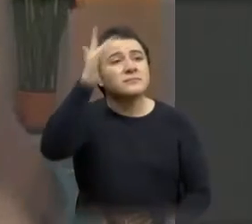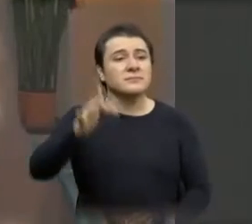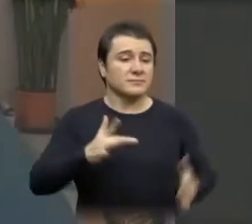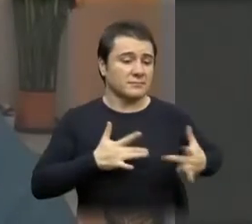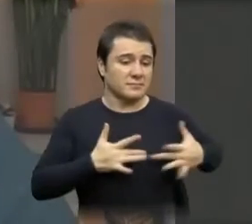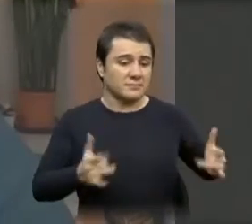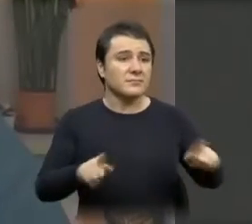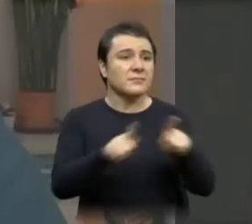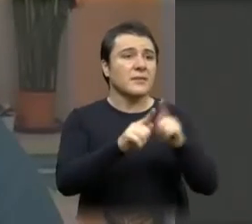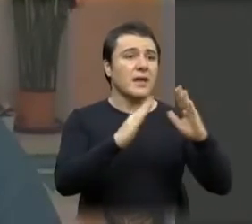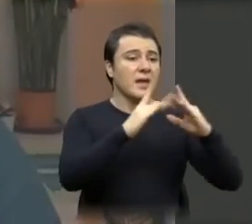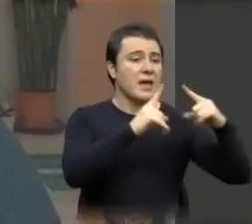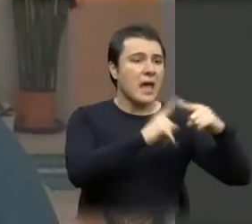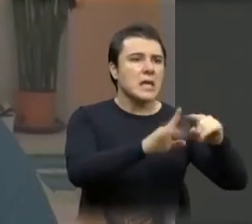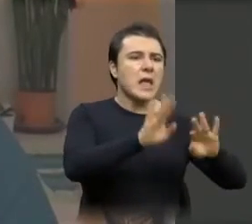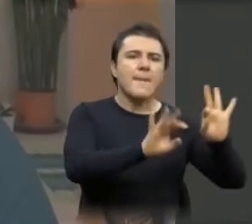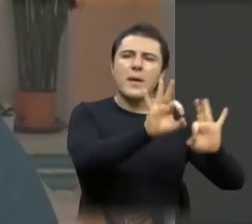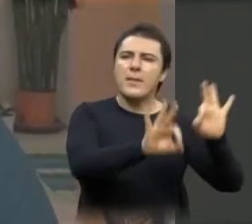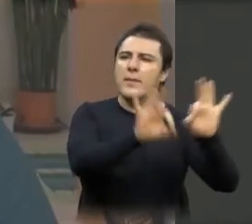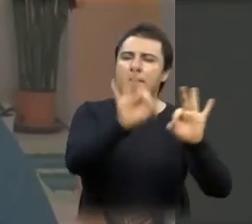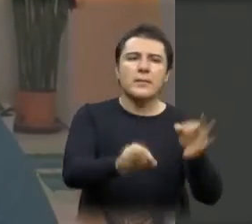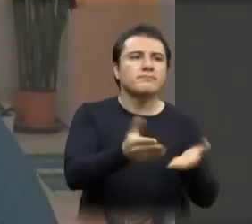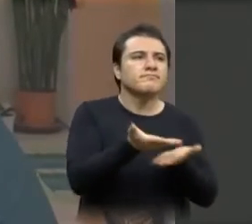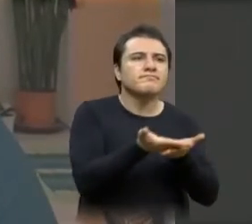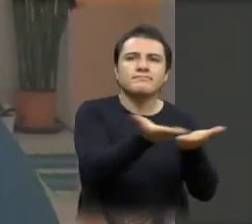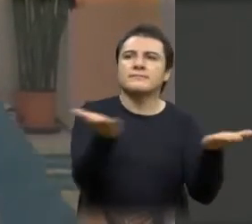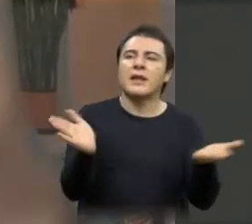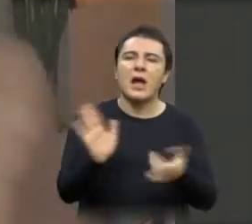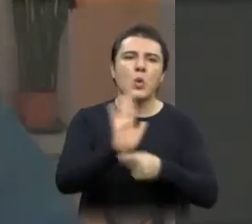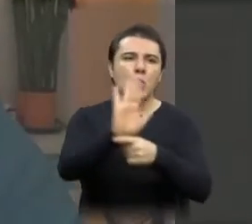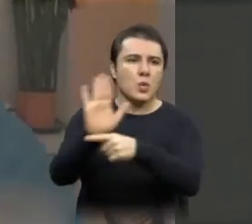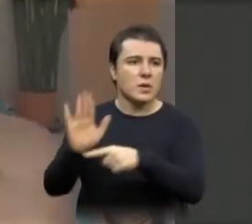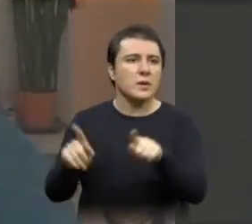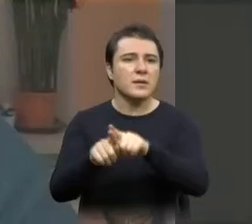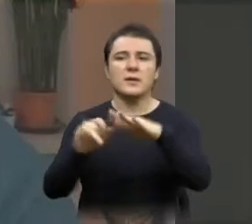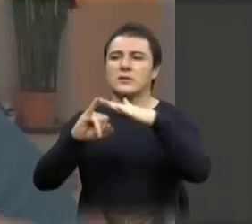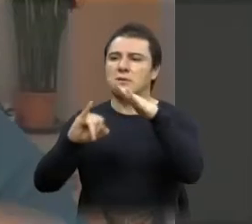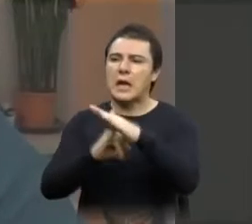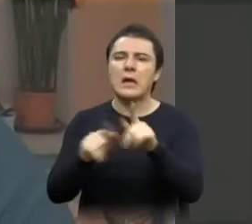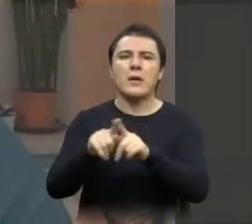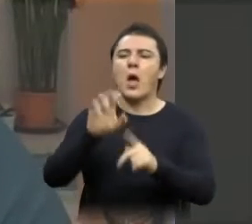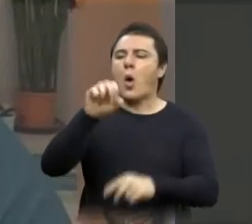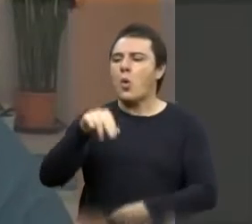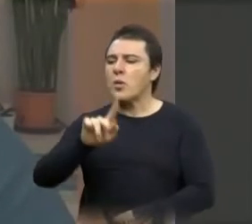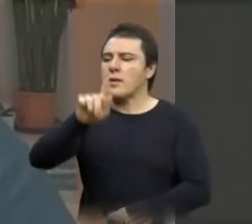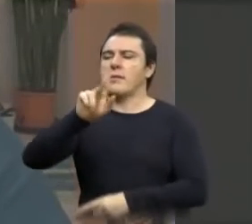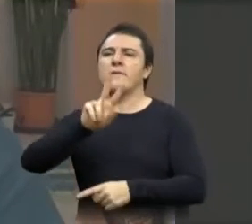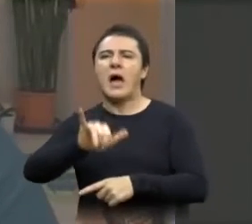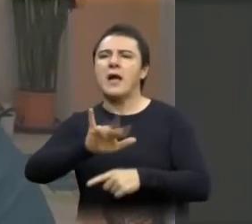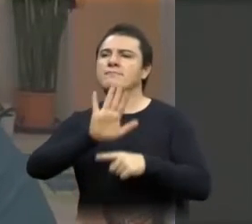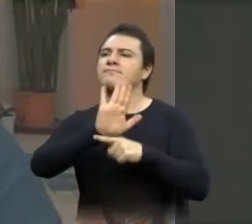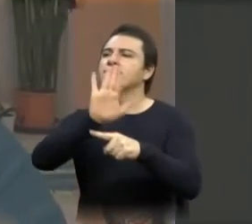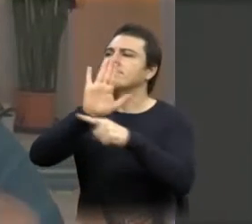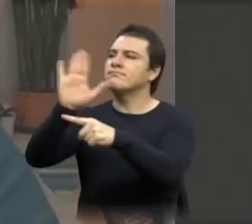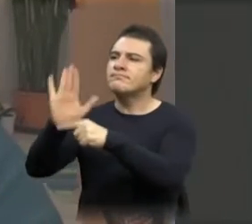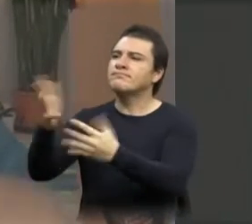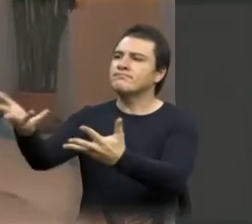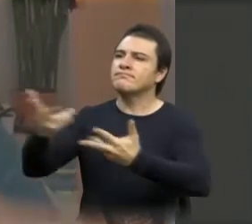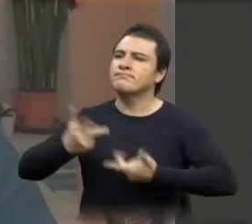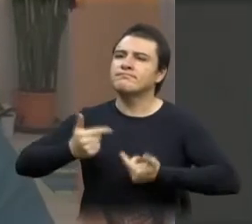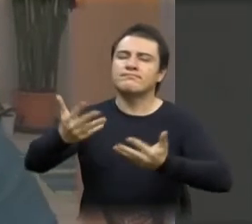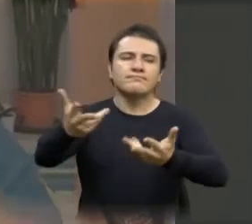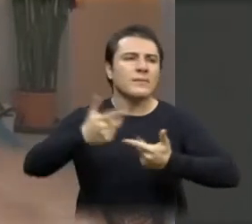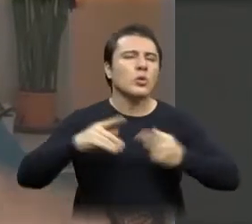solidariedade das nossas igrejas organizadas para atender a população, das entidades e ONGs organizadas para acolher